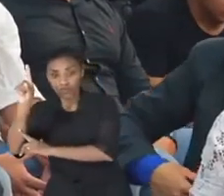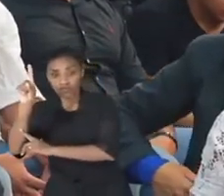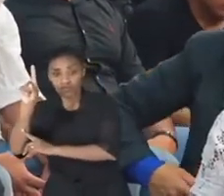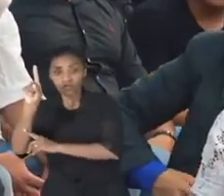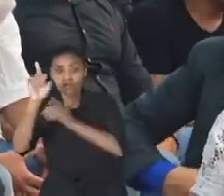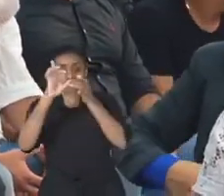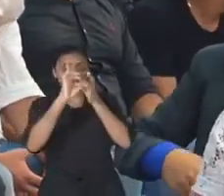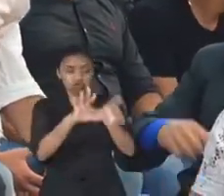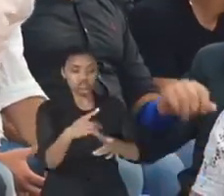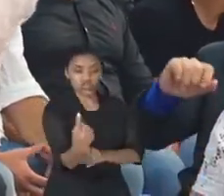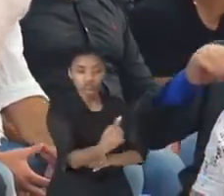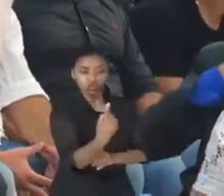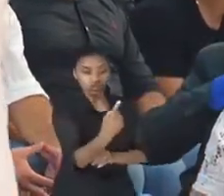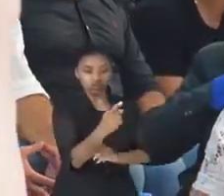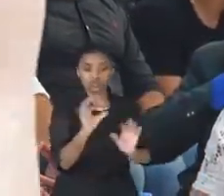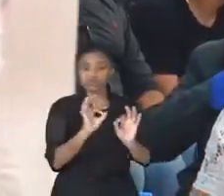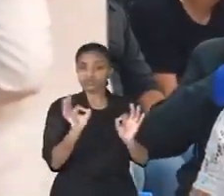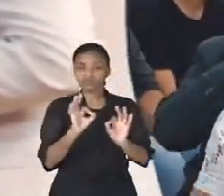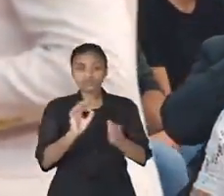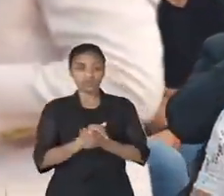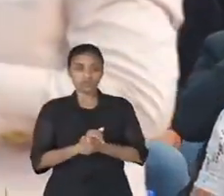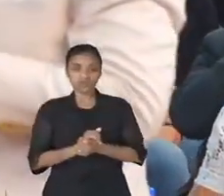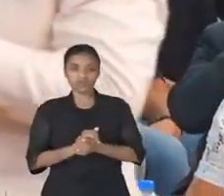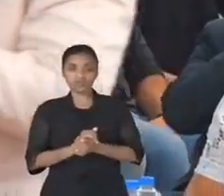deixarei órfãos.